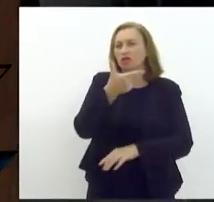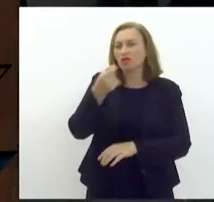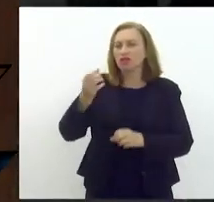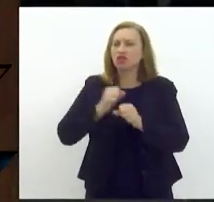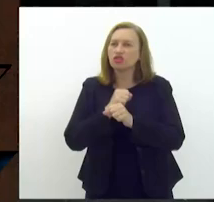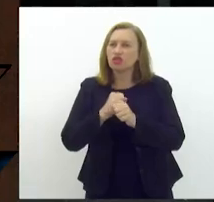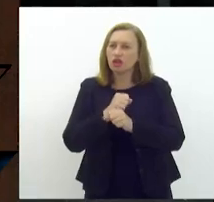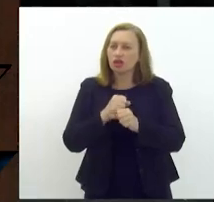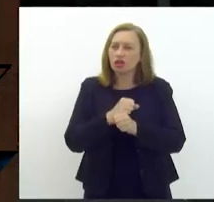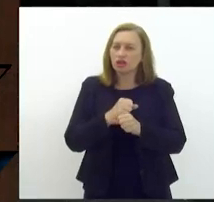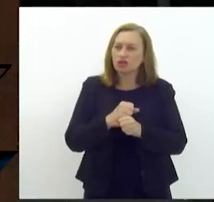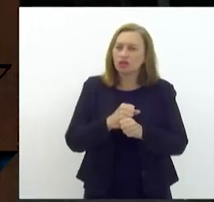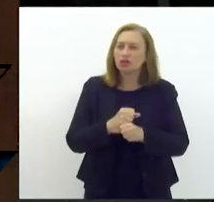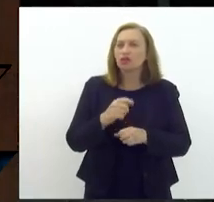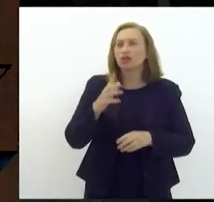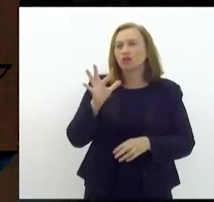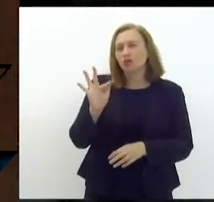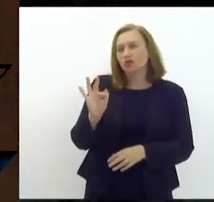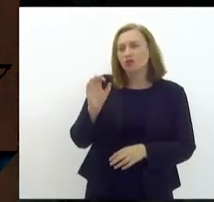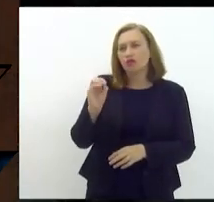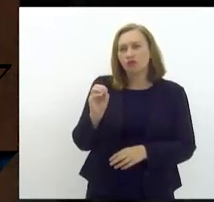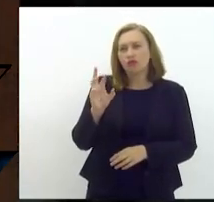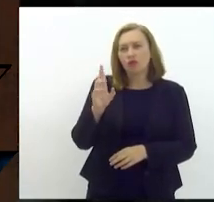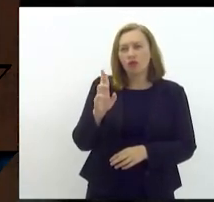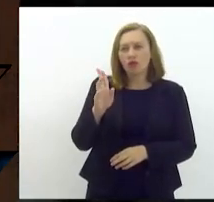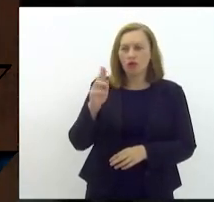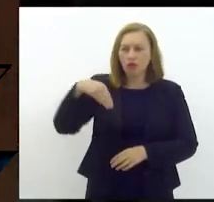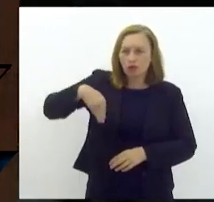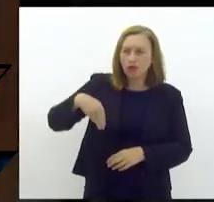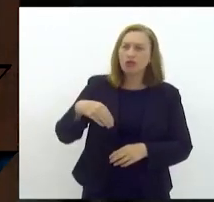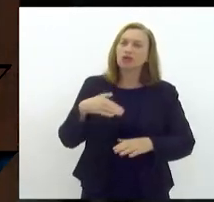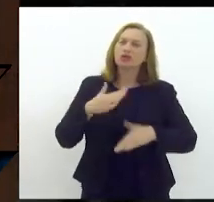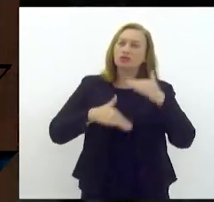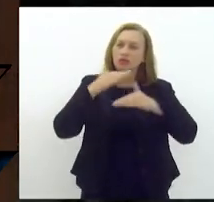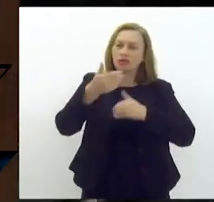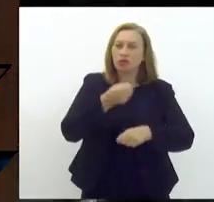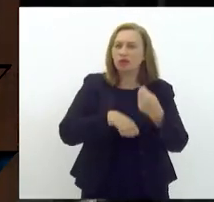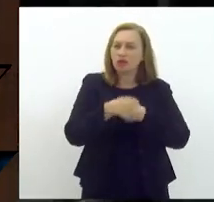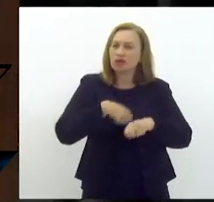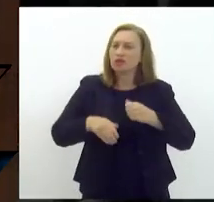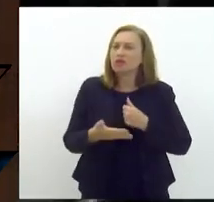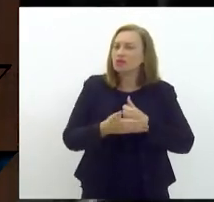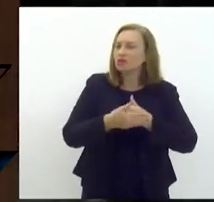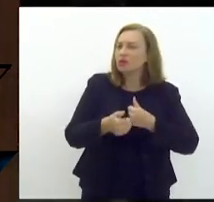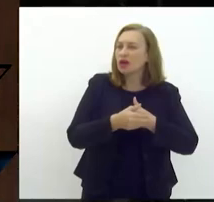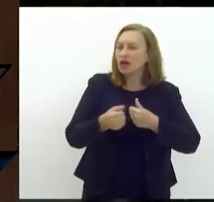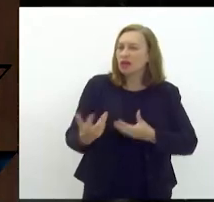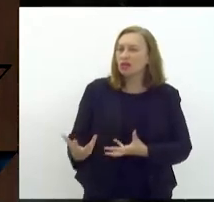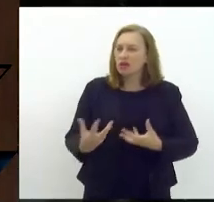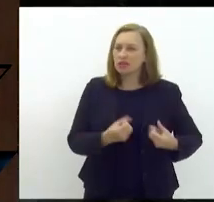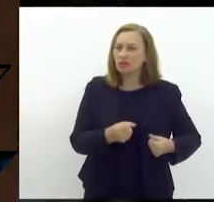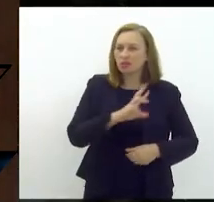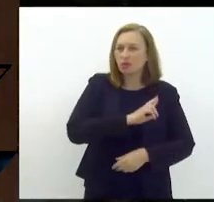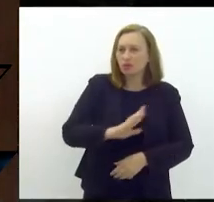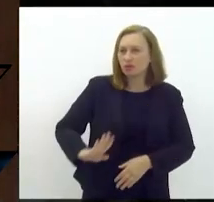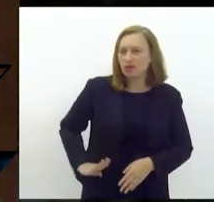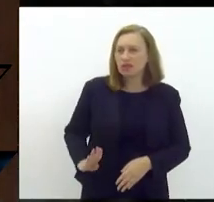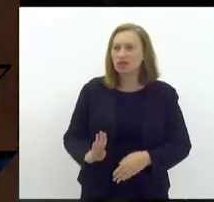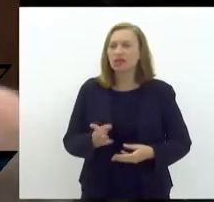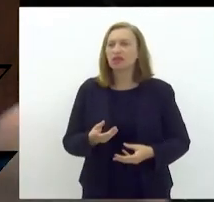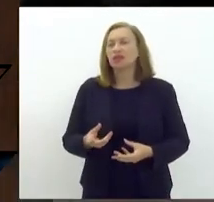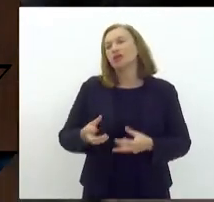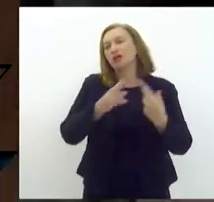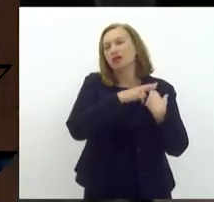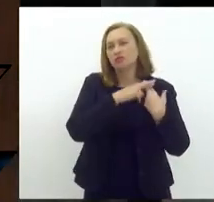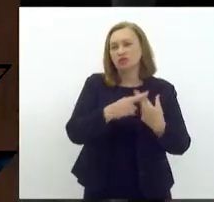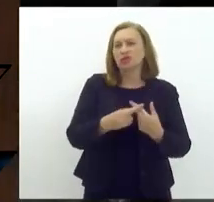anos do nosso Fórum de desenvolvimento econômico então recebam com muito carinho desta casa do nosso Presidente Rodrigo Bacelar que me deu essa